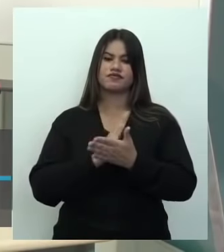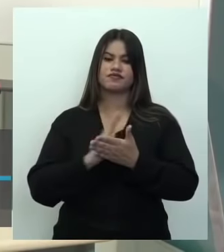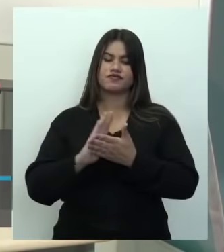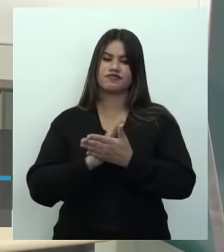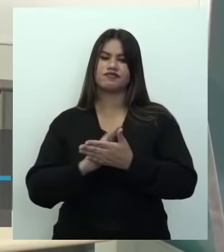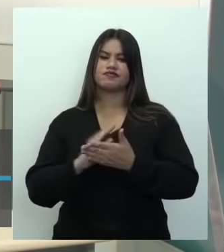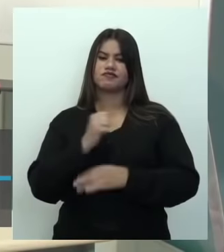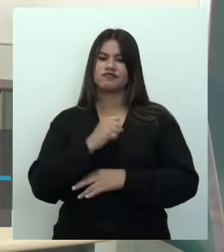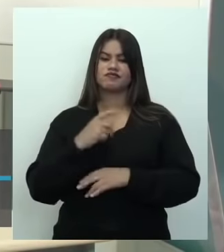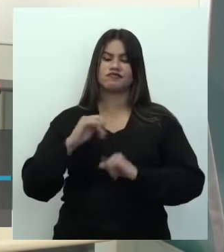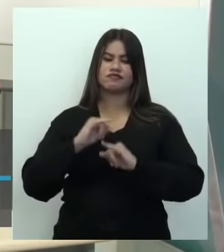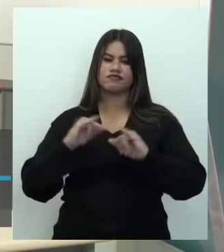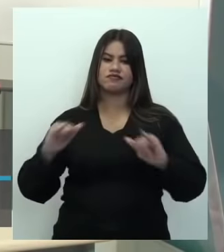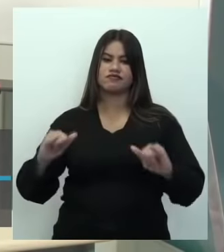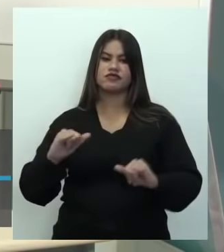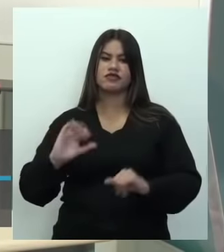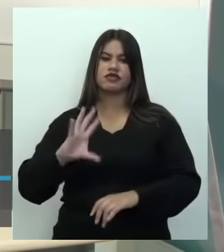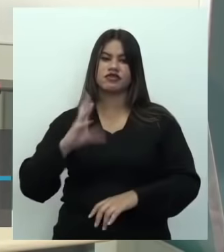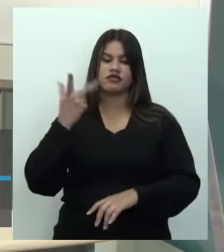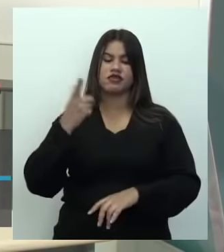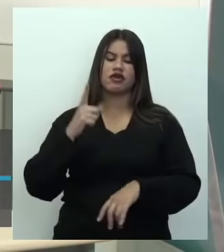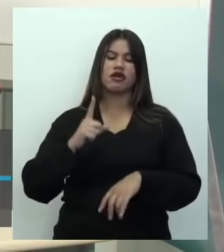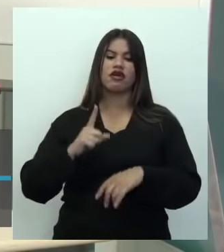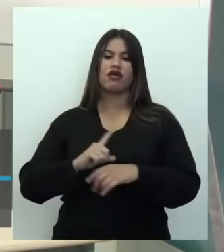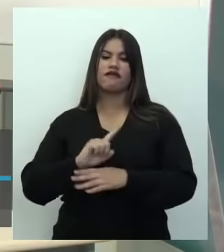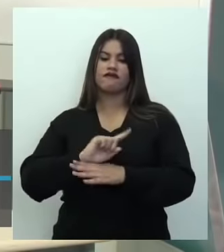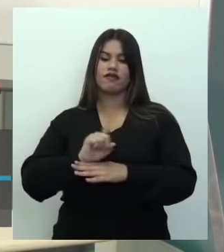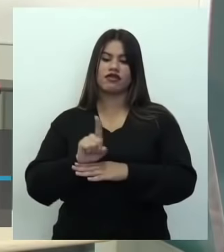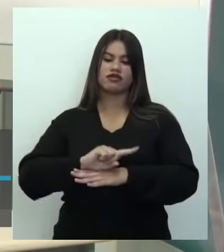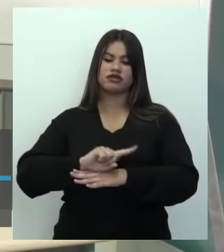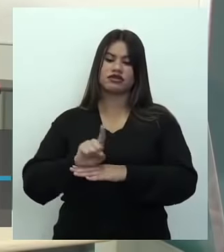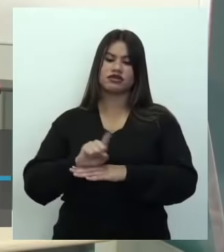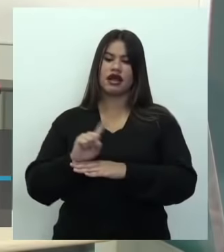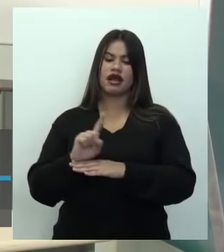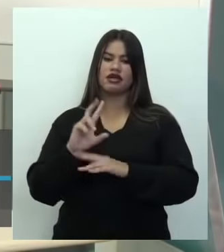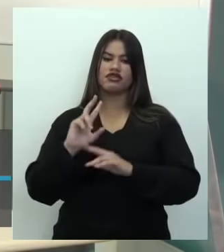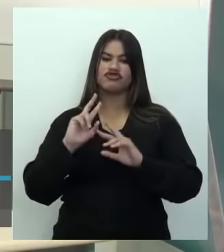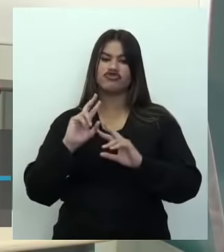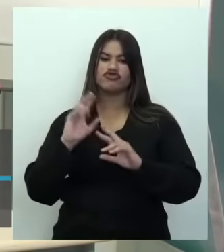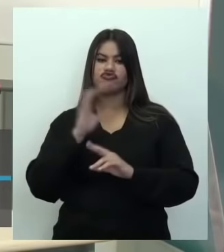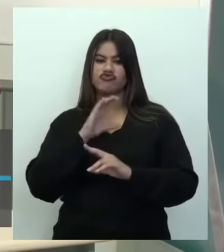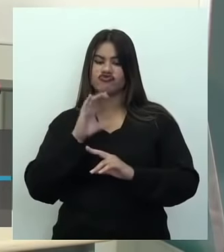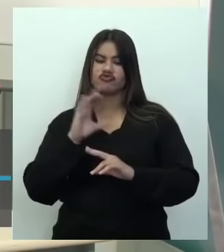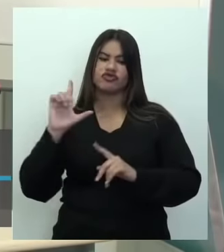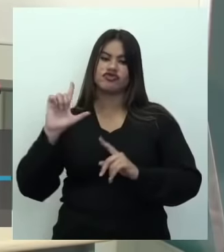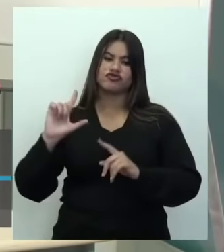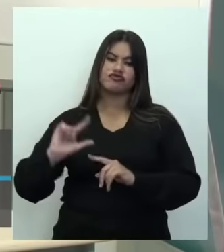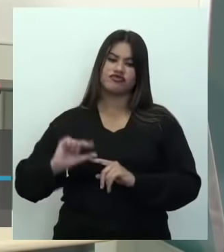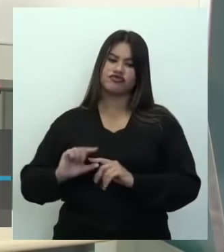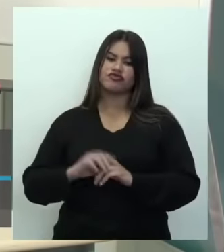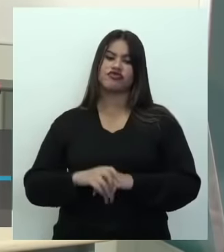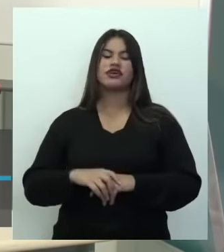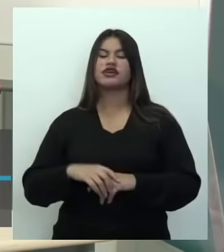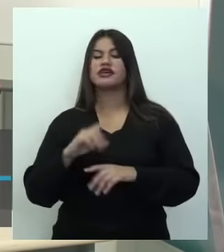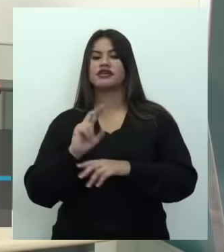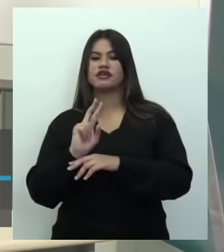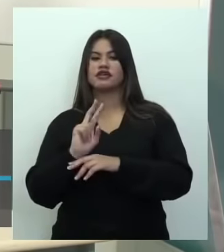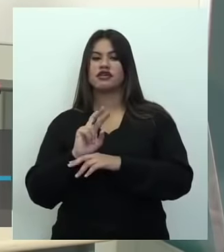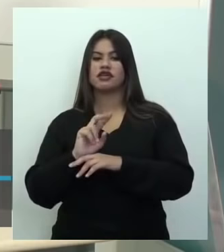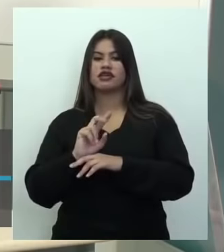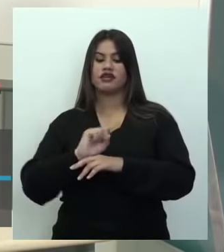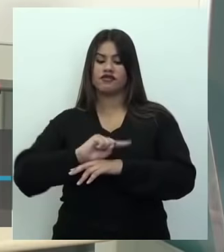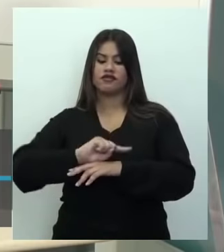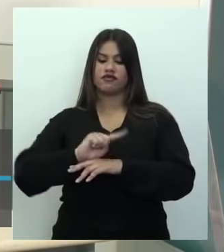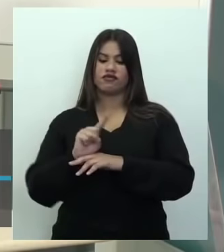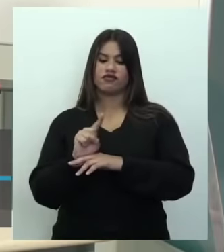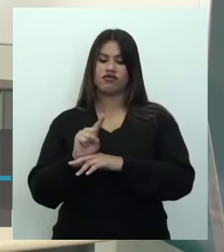acidente, se você deve reduzir a velocidade. Então, é muito importante. Alguns, inclusive, indicam que se você está acima da velocidade permitida para